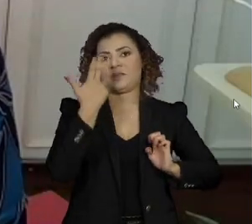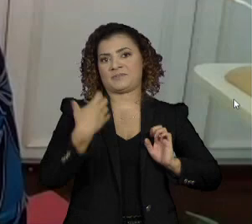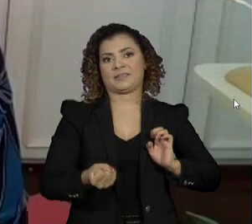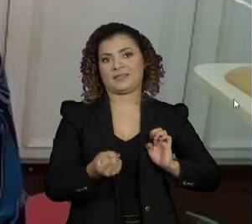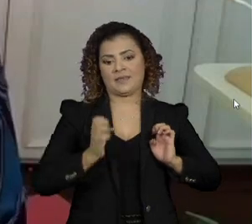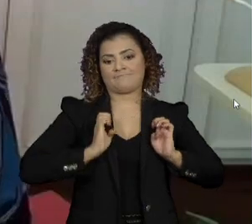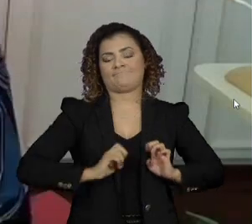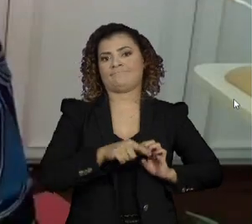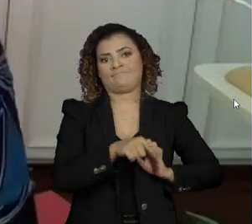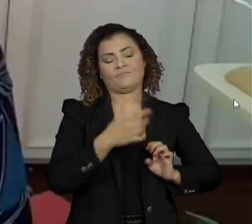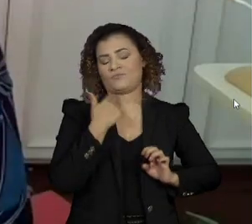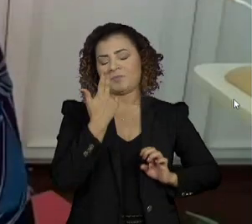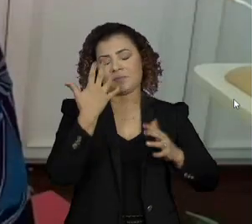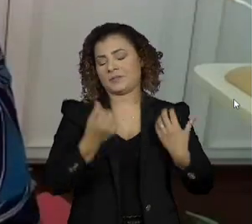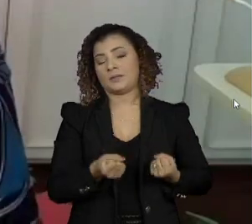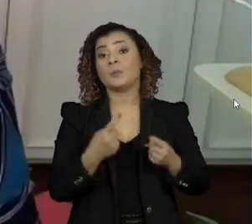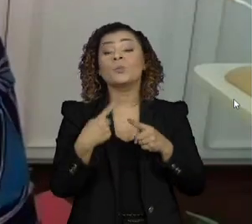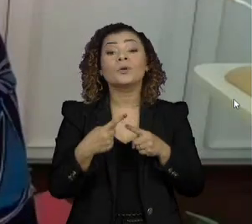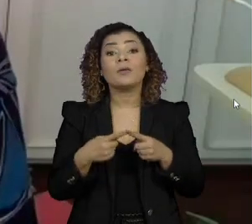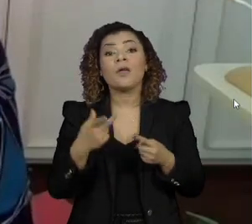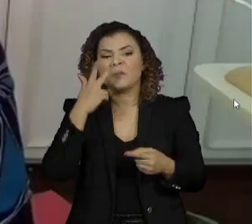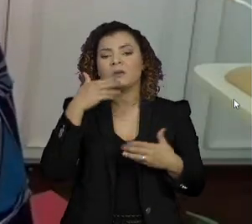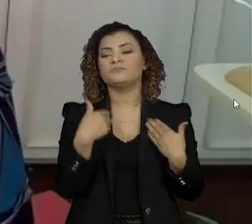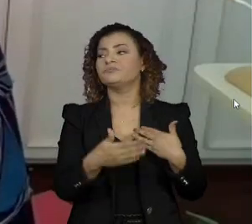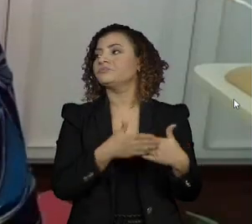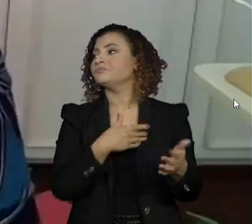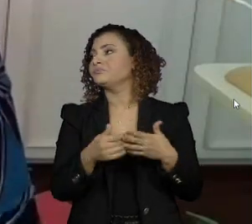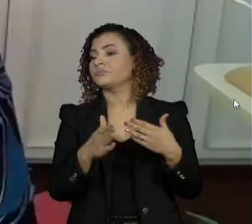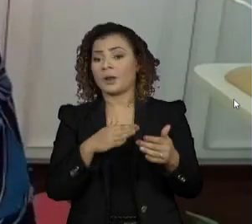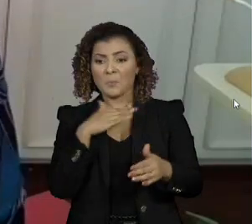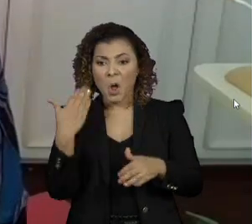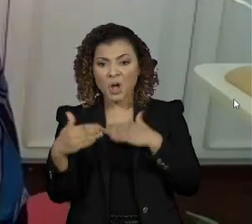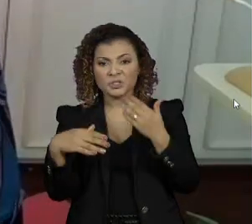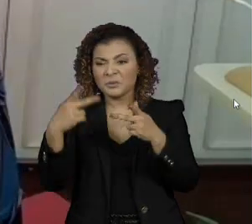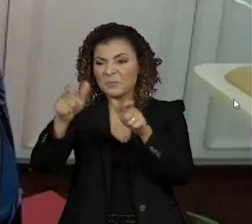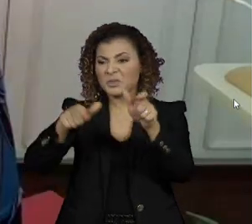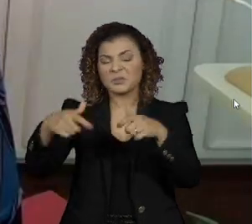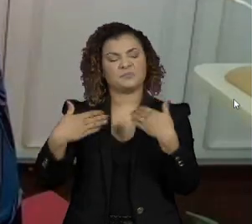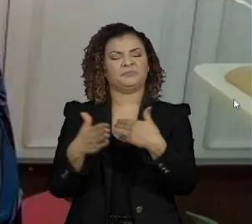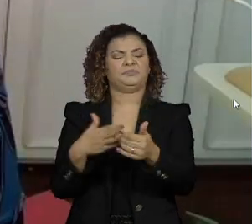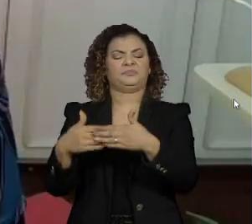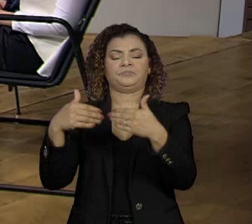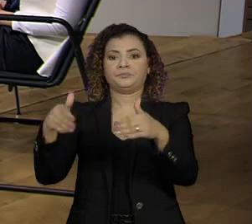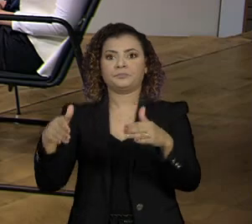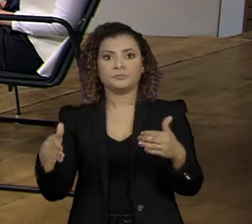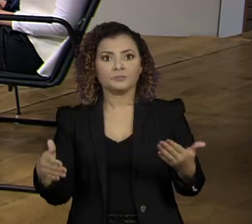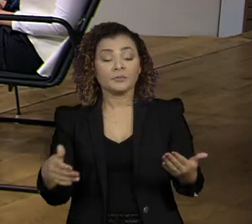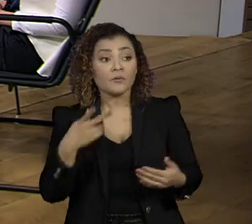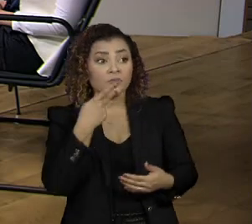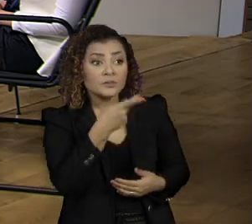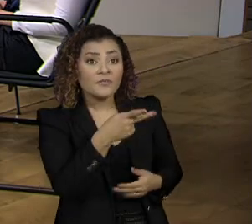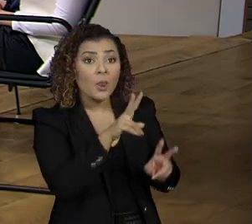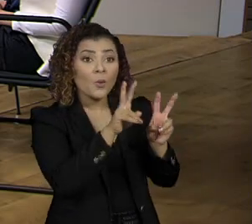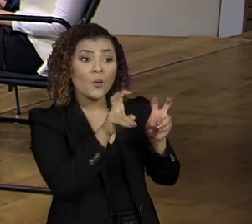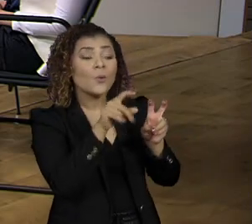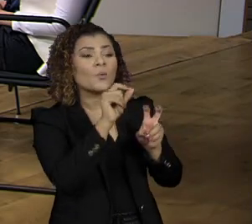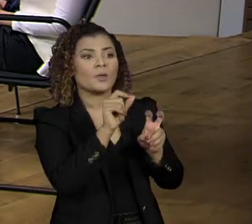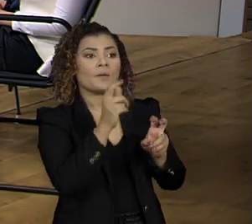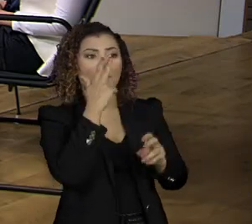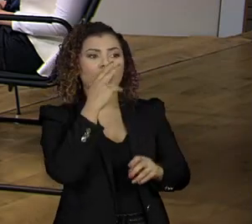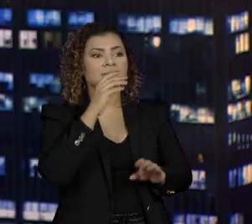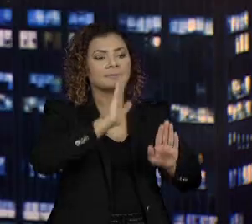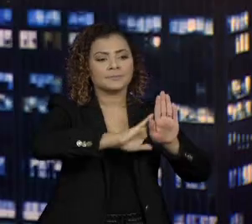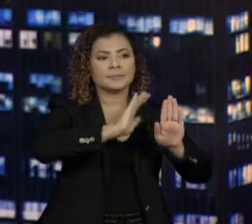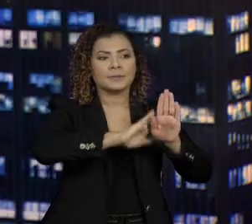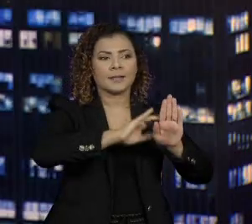inaceitável, porque ela implica a decisão pela morte de centenas de milhares de pessoas. A senhora usou aí o termo intencional, disse que